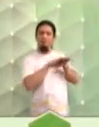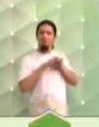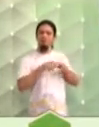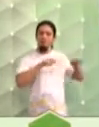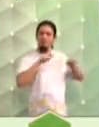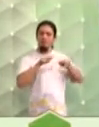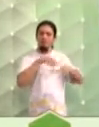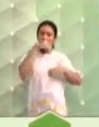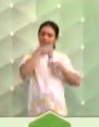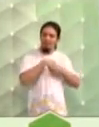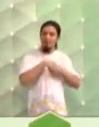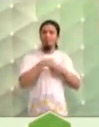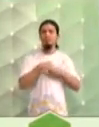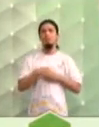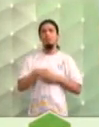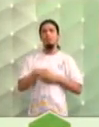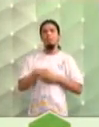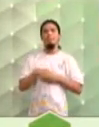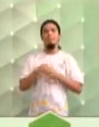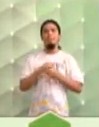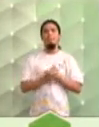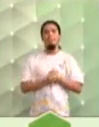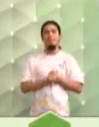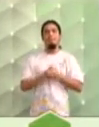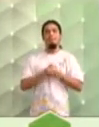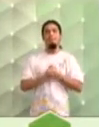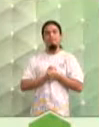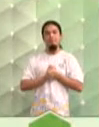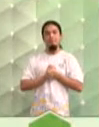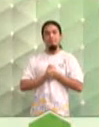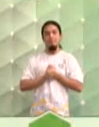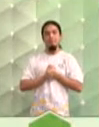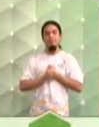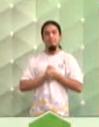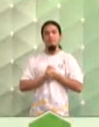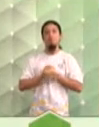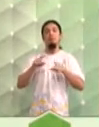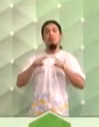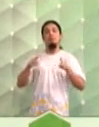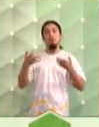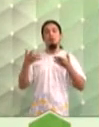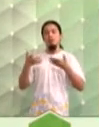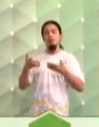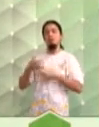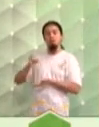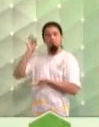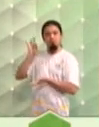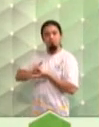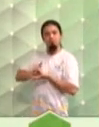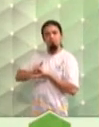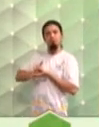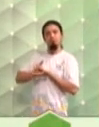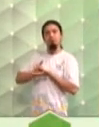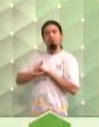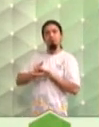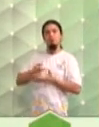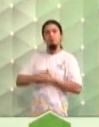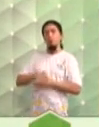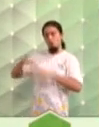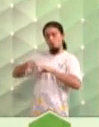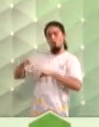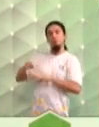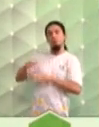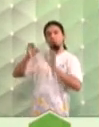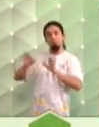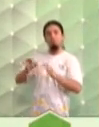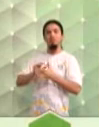campanha Nota Fiscal Eletrônica, justamente da campanha para garantir a lisura desse processo. Então, mas a Shirley, o que acontece? A Shirley